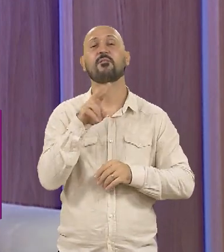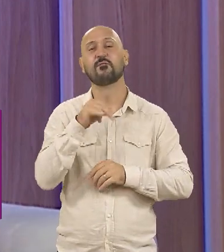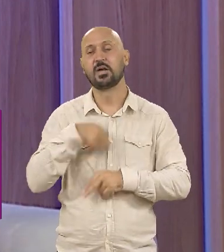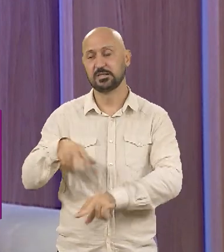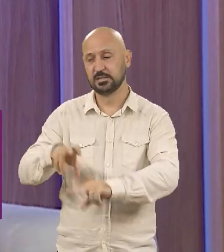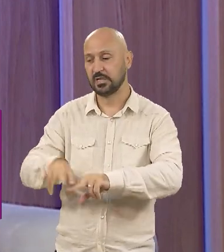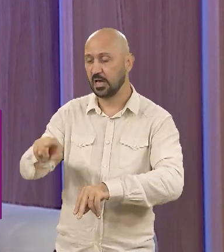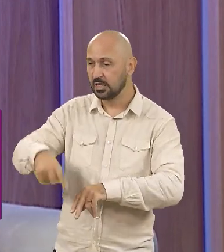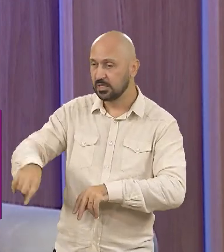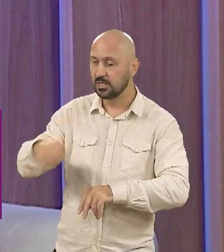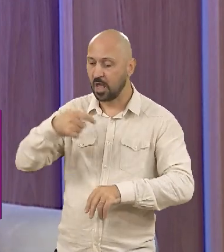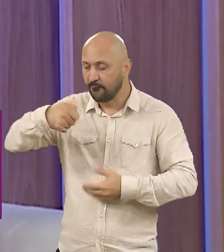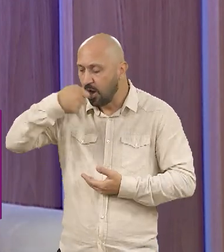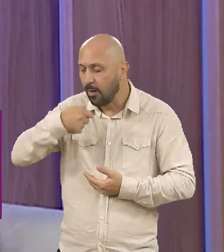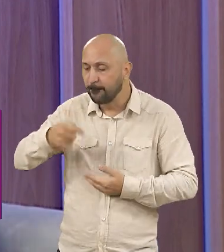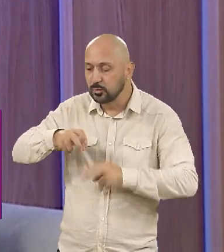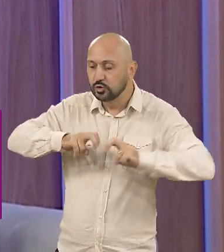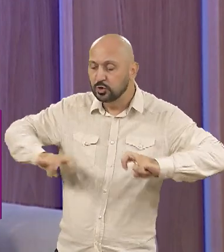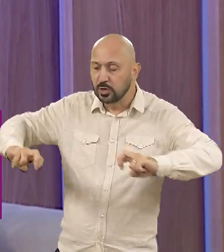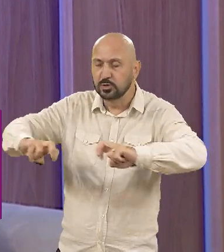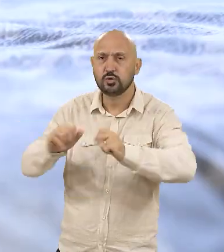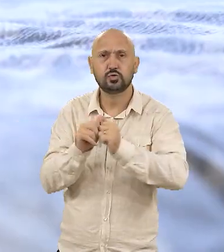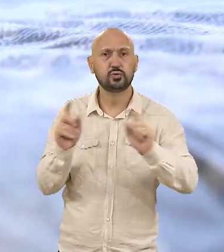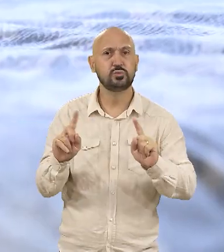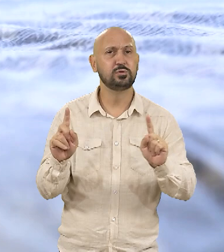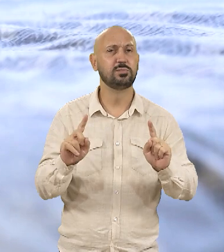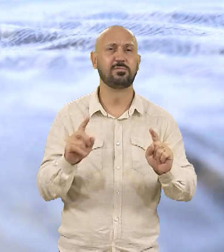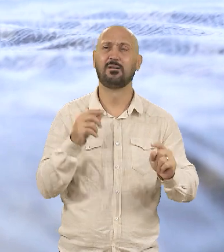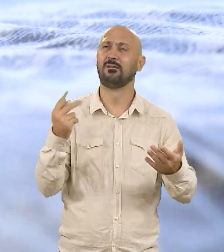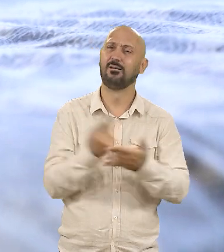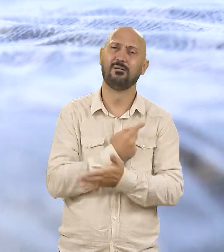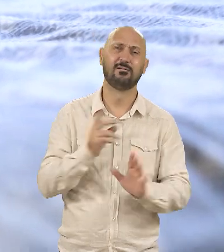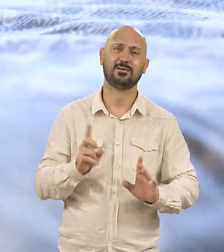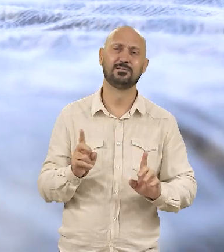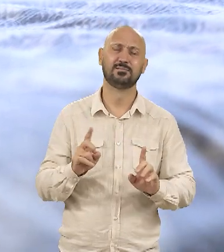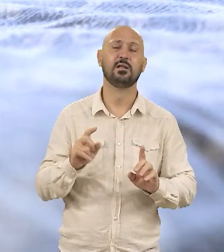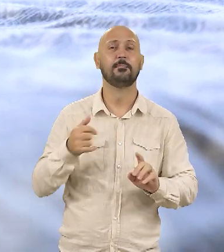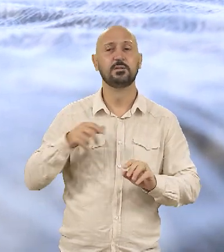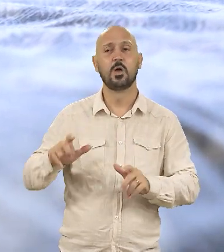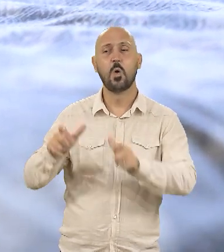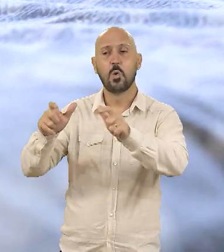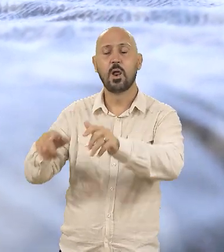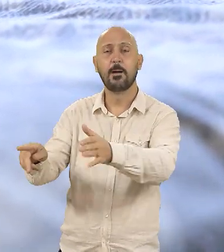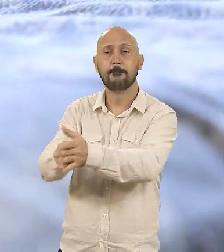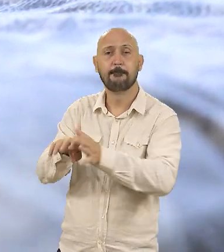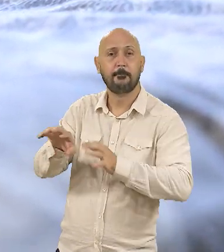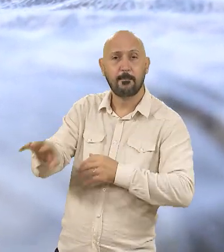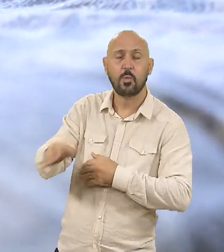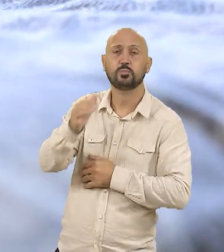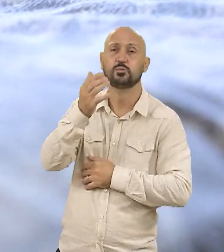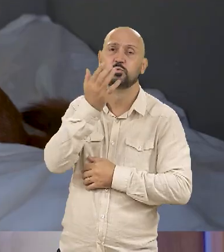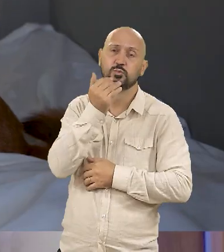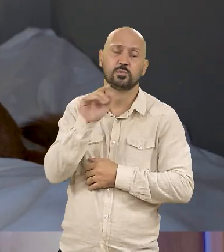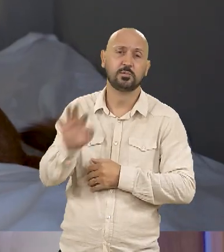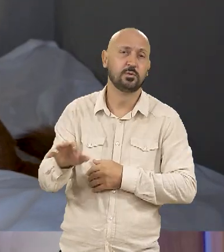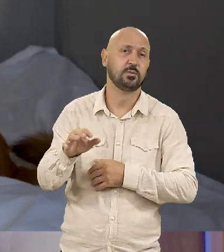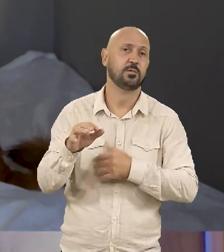nós, né, então assim, ele tem que ter o cantinho dele, é um bichinho que